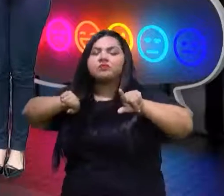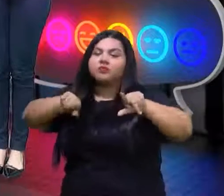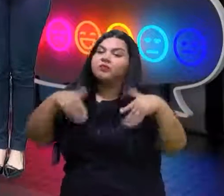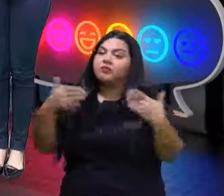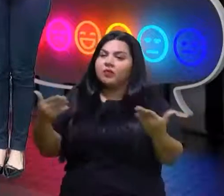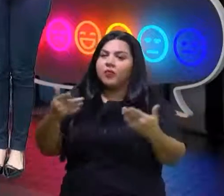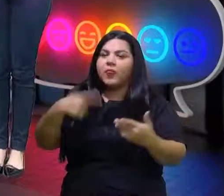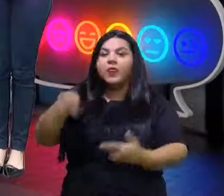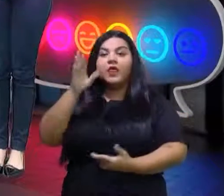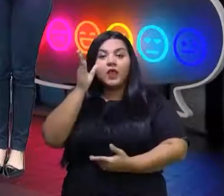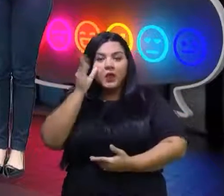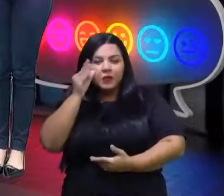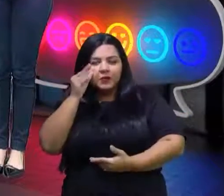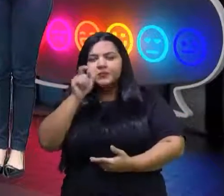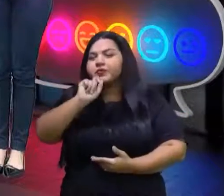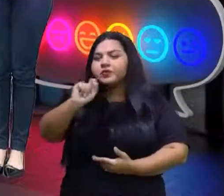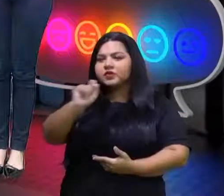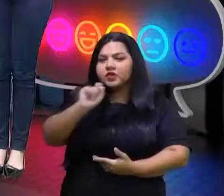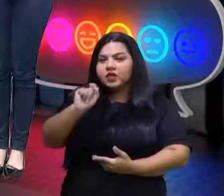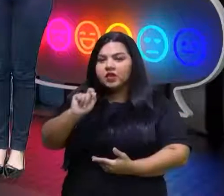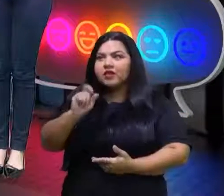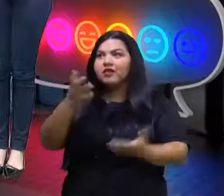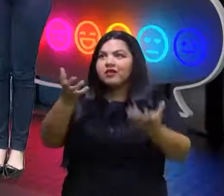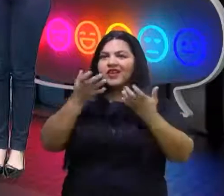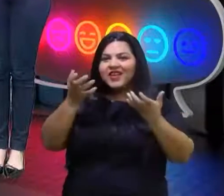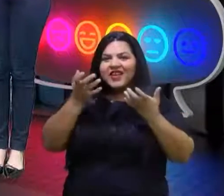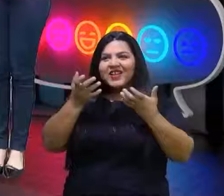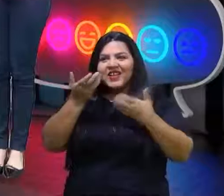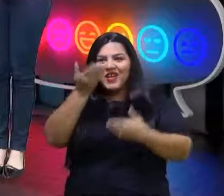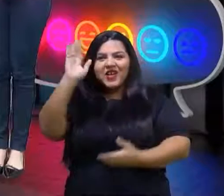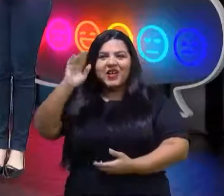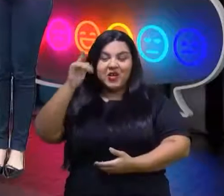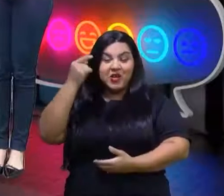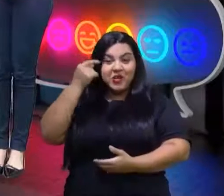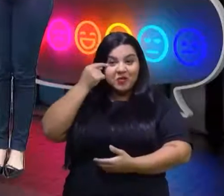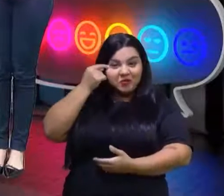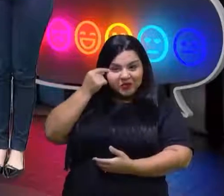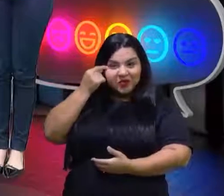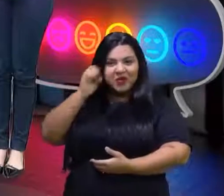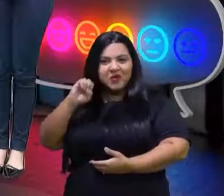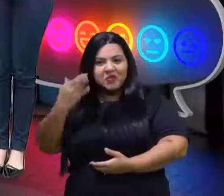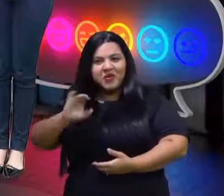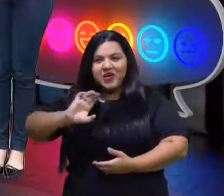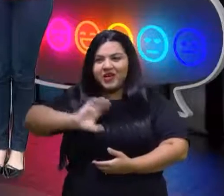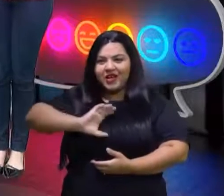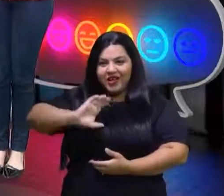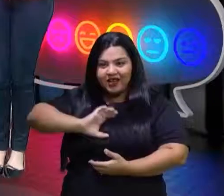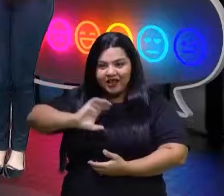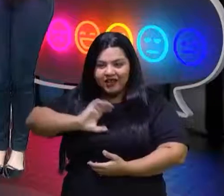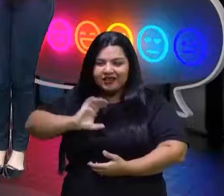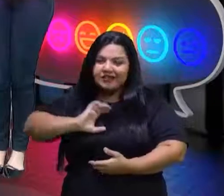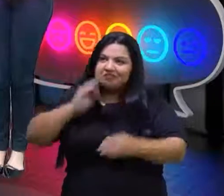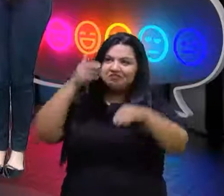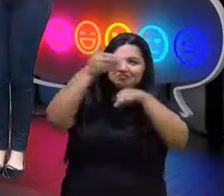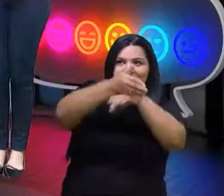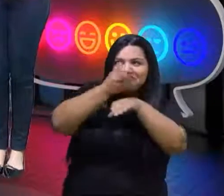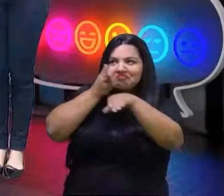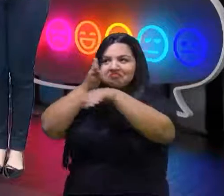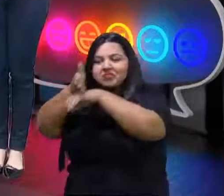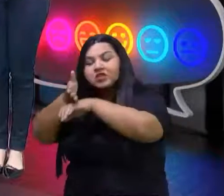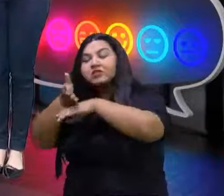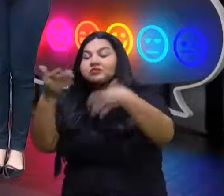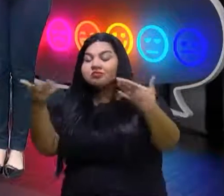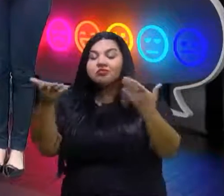Então, olha só, muita gente dizendo que queria estar no Japão, no Canadá, olha só que legal. Então, gente,